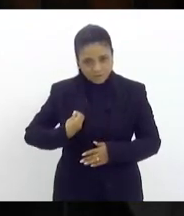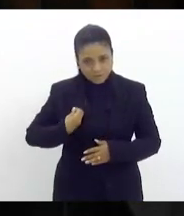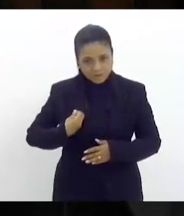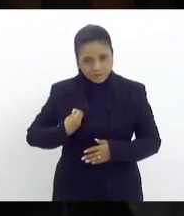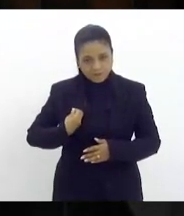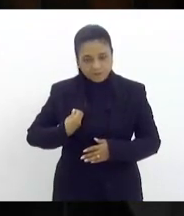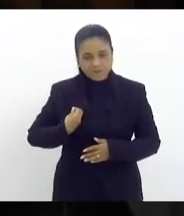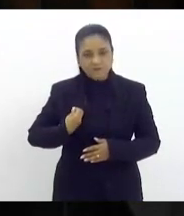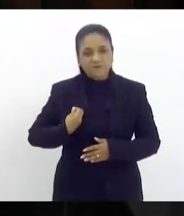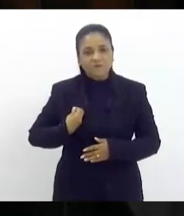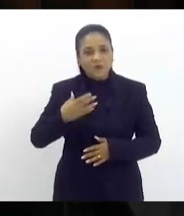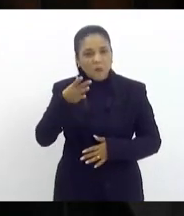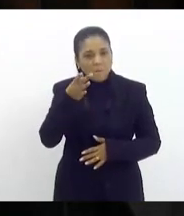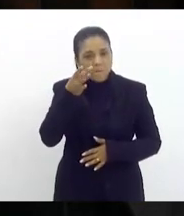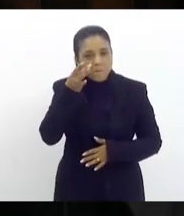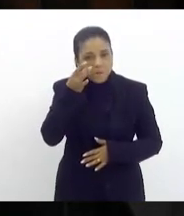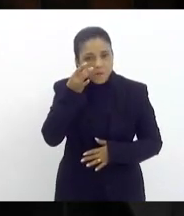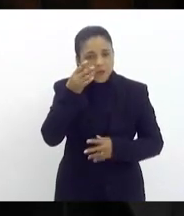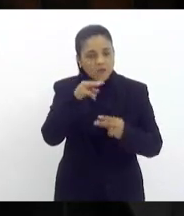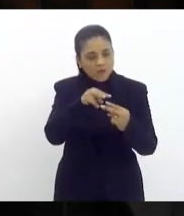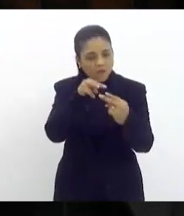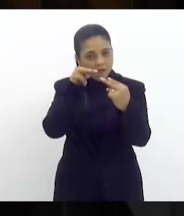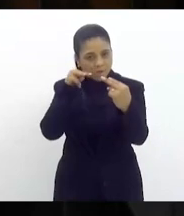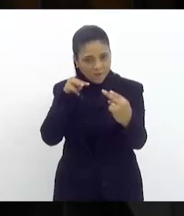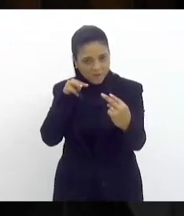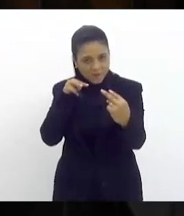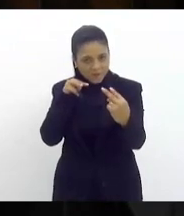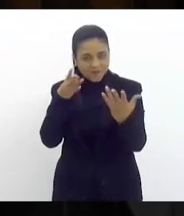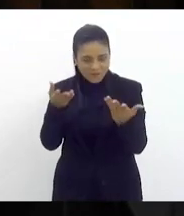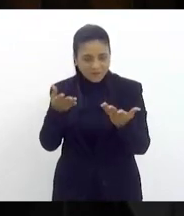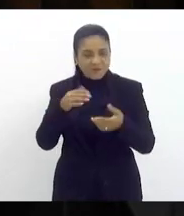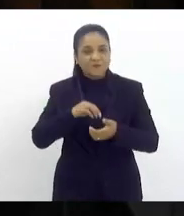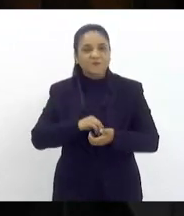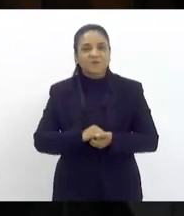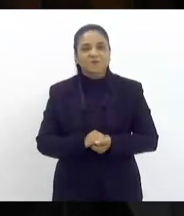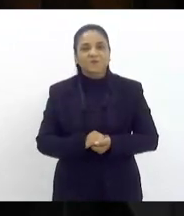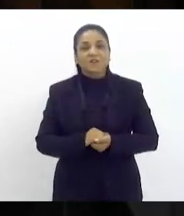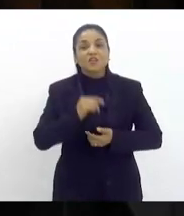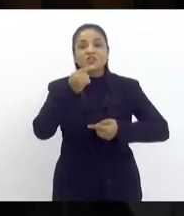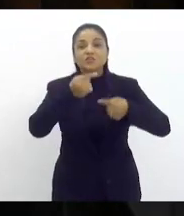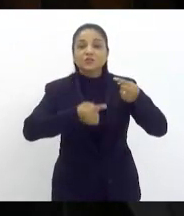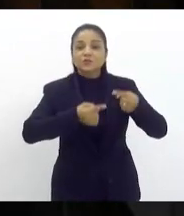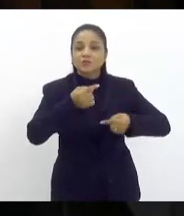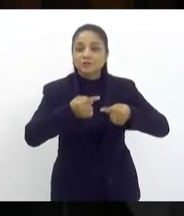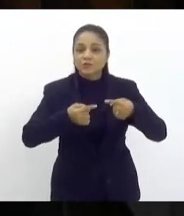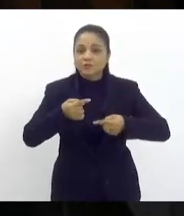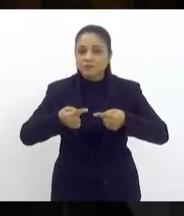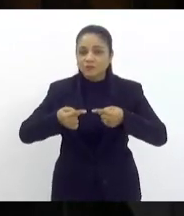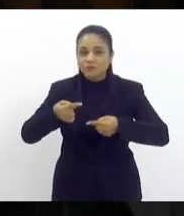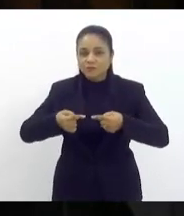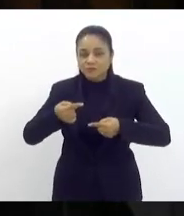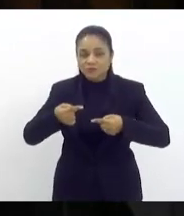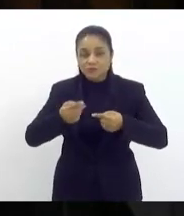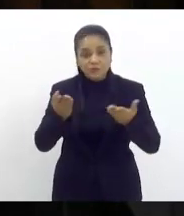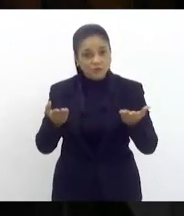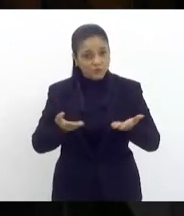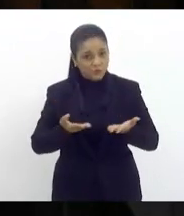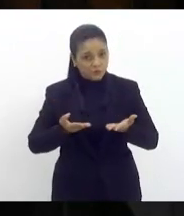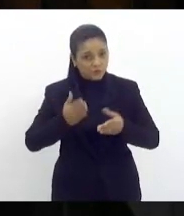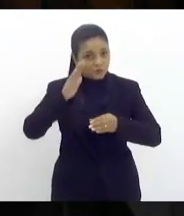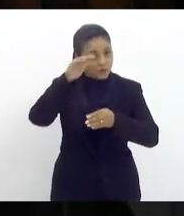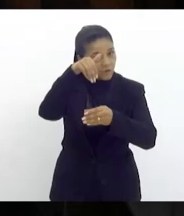presencial e remota. Vamos discutir e votar